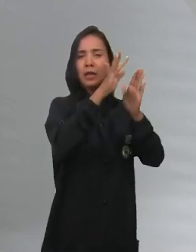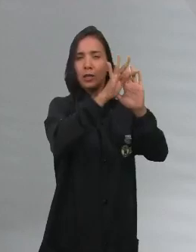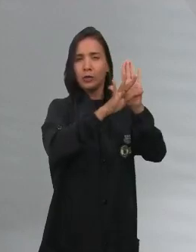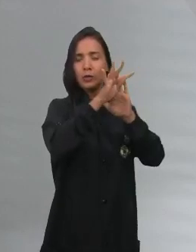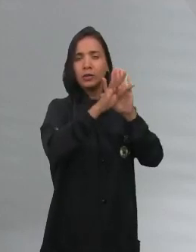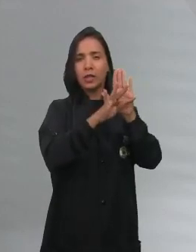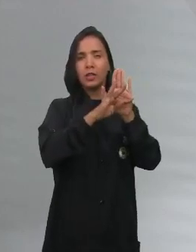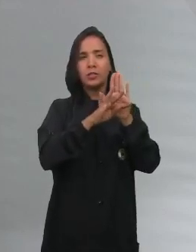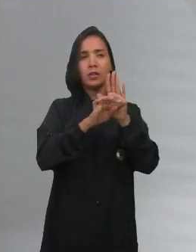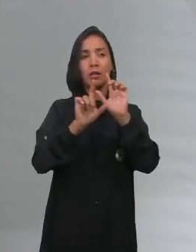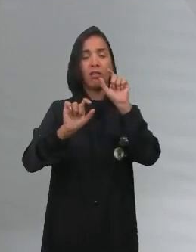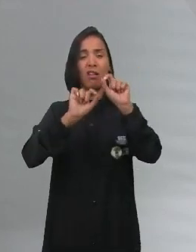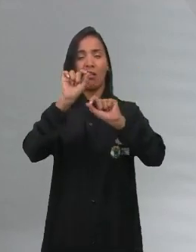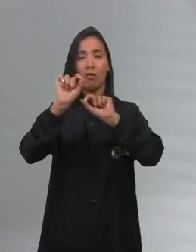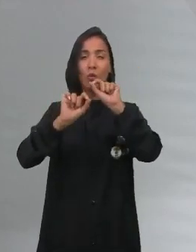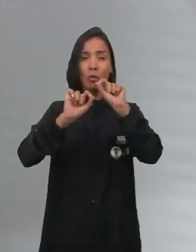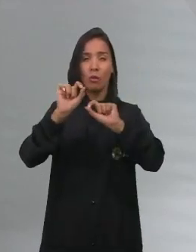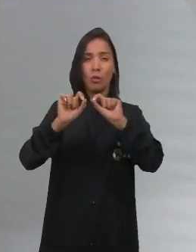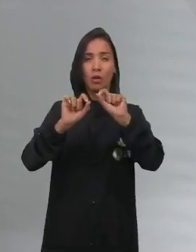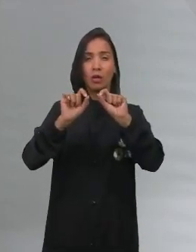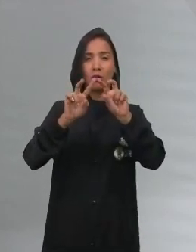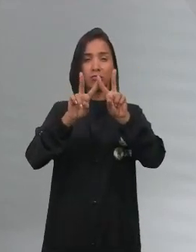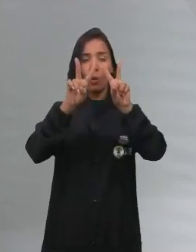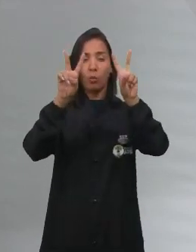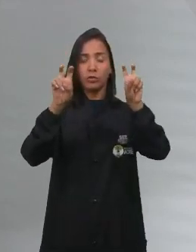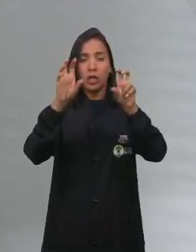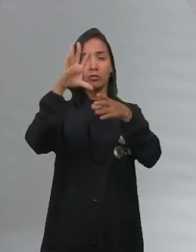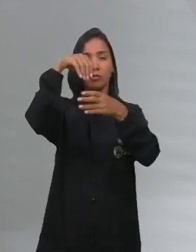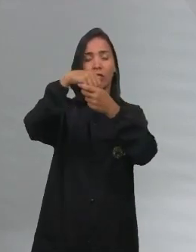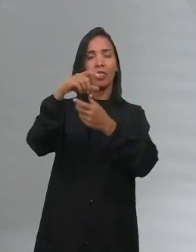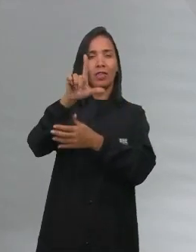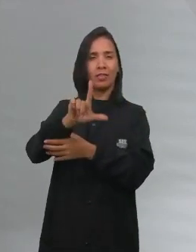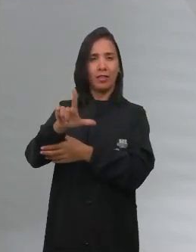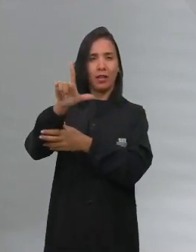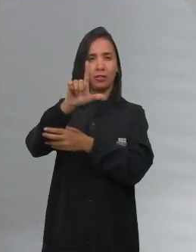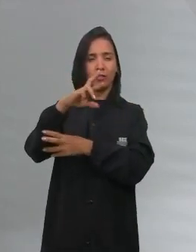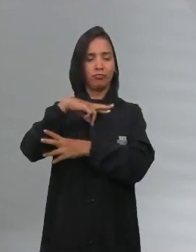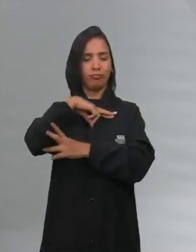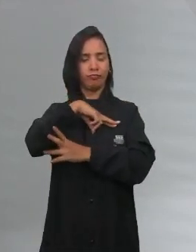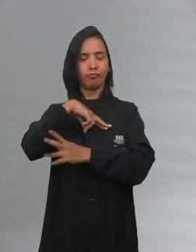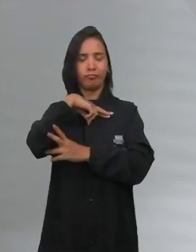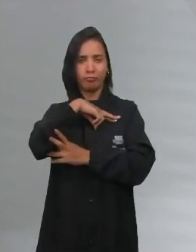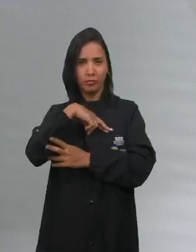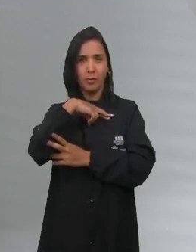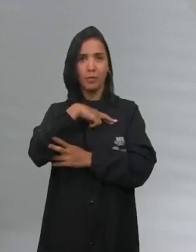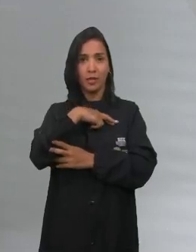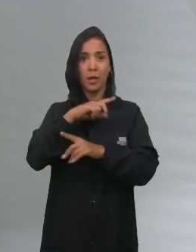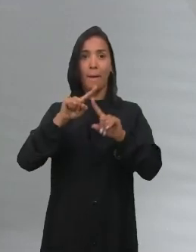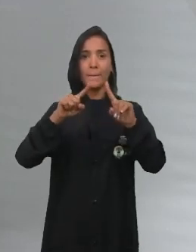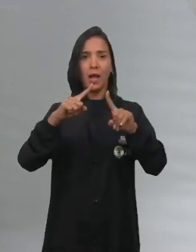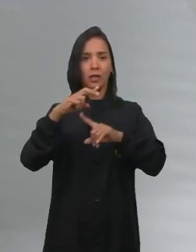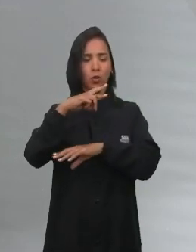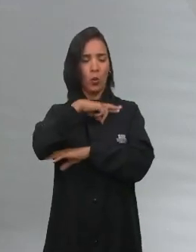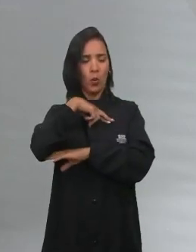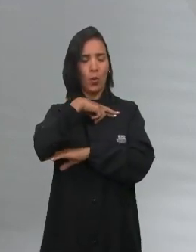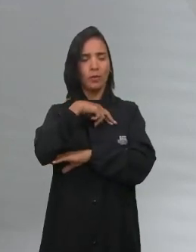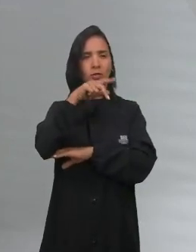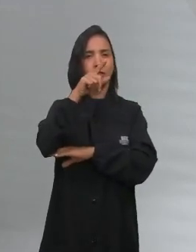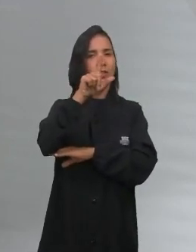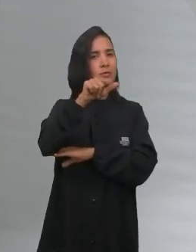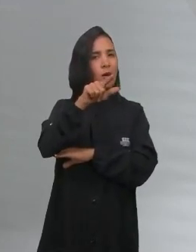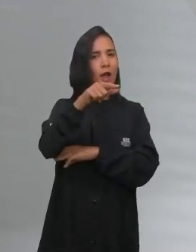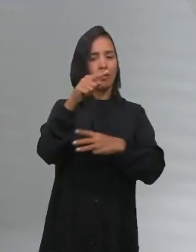que é o romantismo. O romantismo, ele é dividido em três fases, né? Primeira fase é a